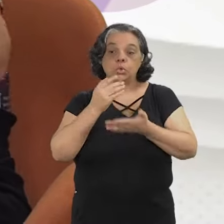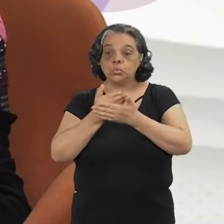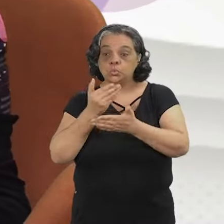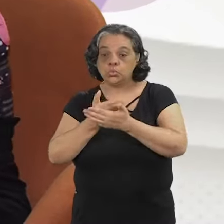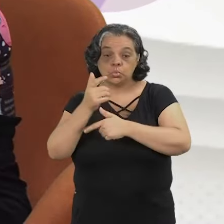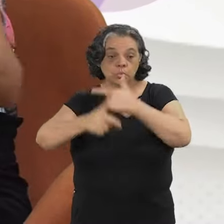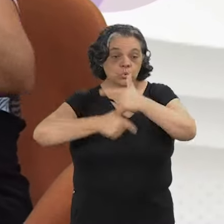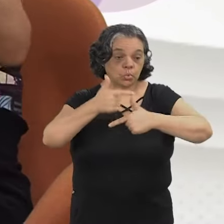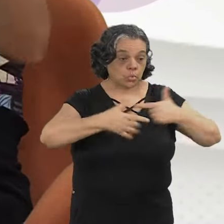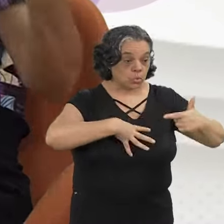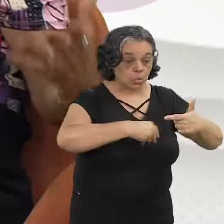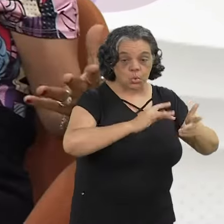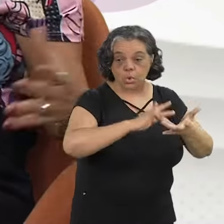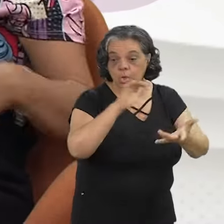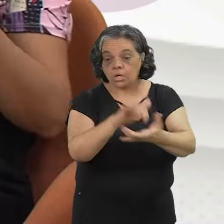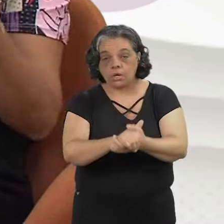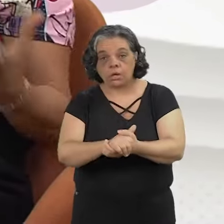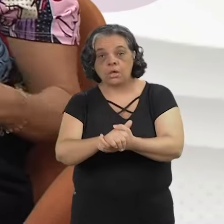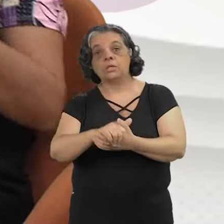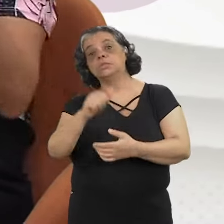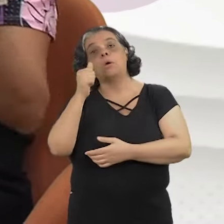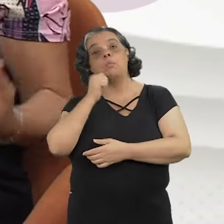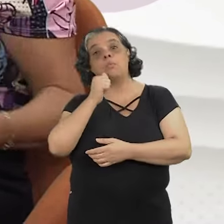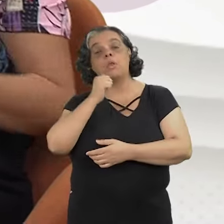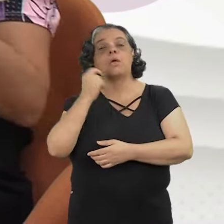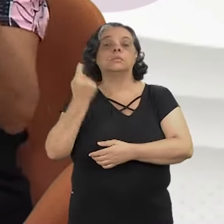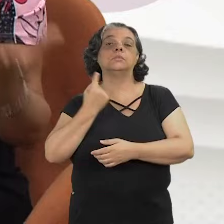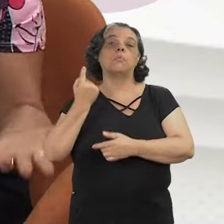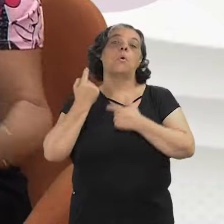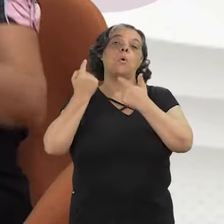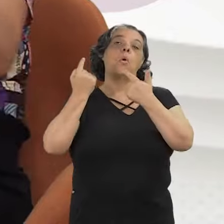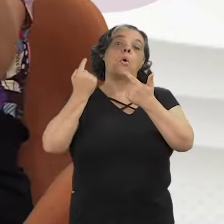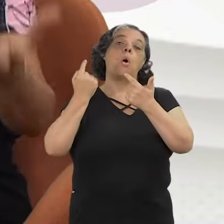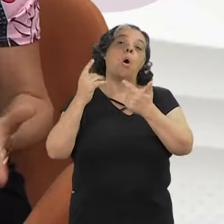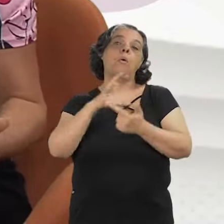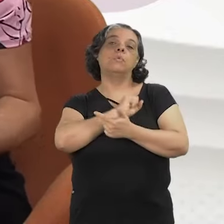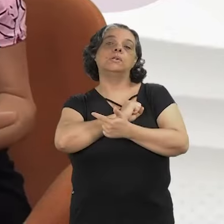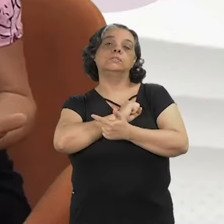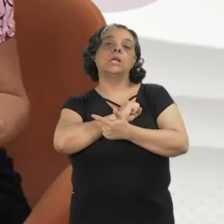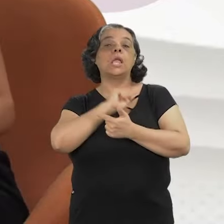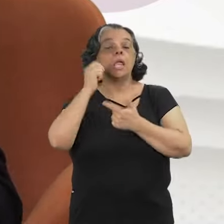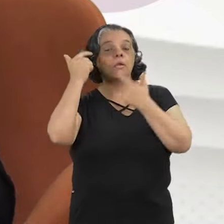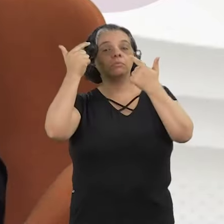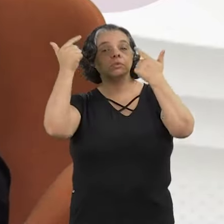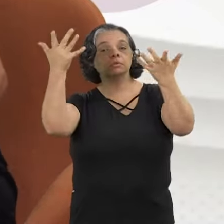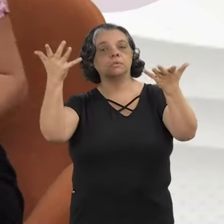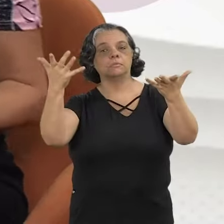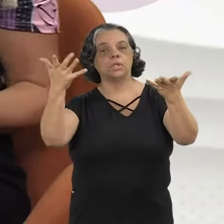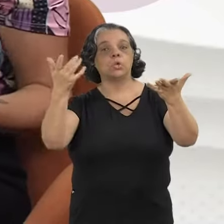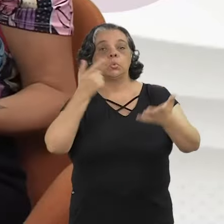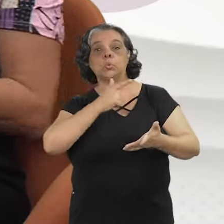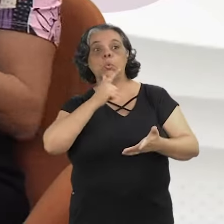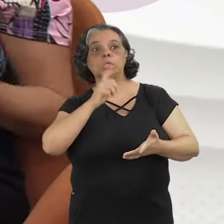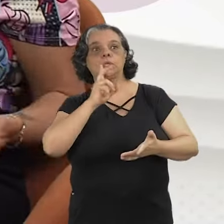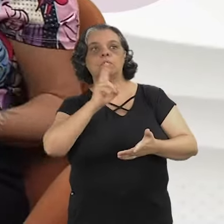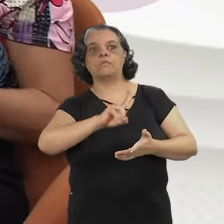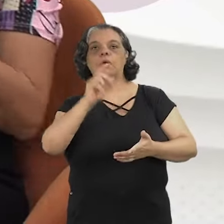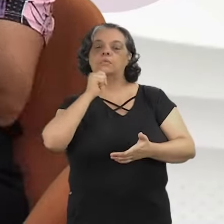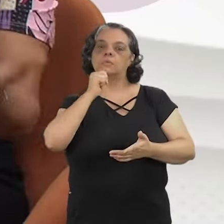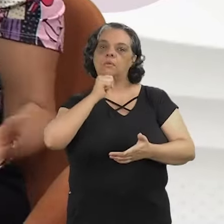trabalham tem filhos casa são mulheres Independentes feministas românticas e militantes eu não consigo ver essas mulheres